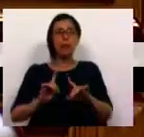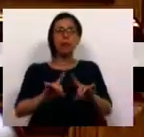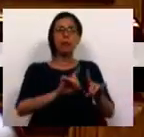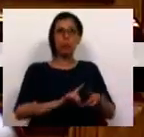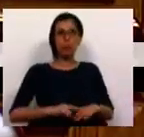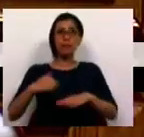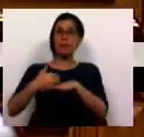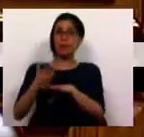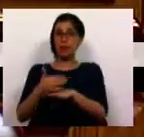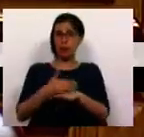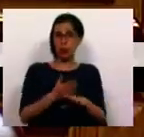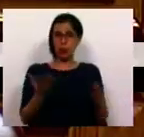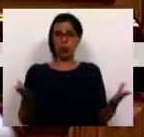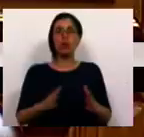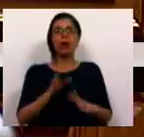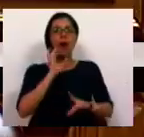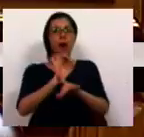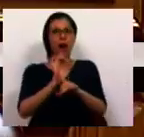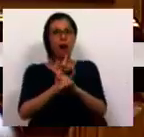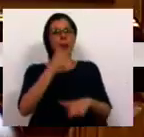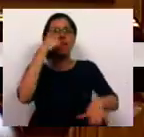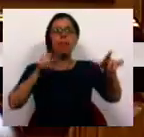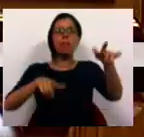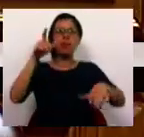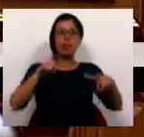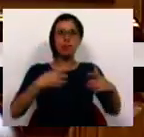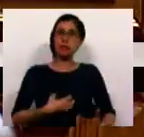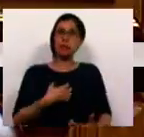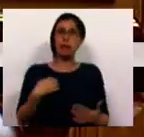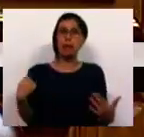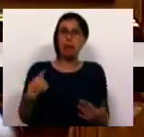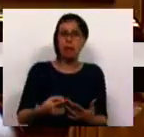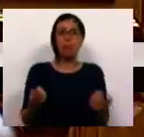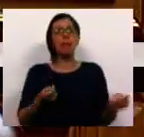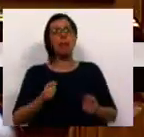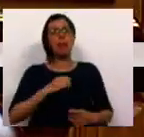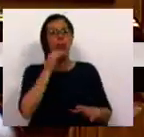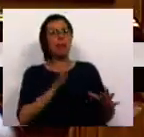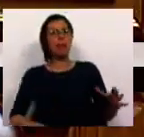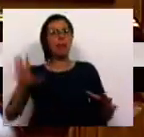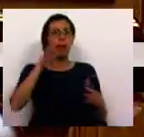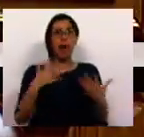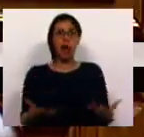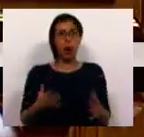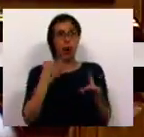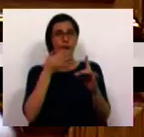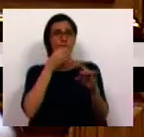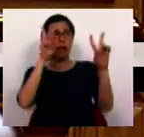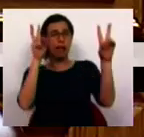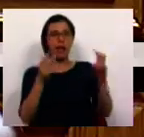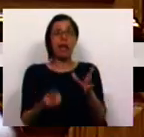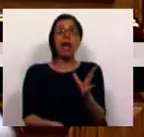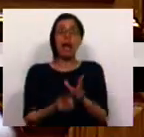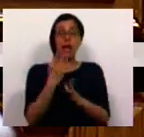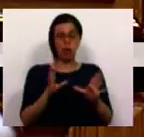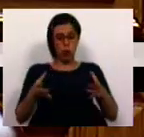diversos setores com os quais os cidadãos se vão confrontando e a organização do nosso território, agora desta vez em concreto, cria-se